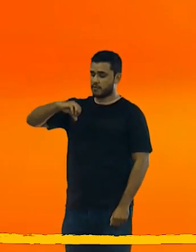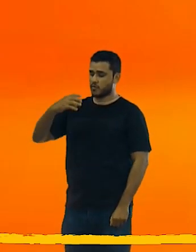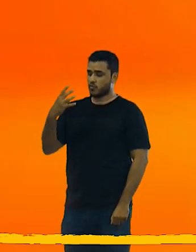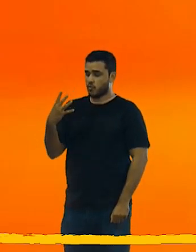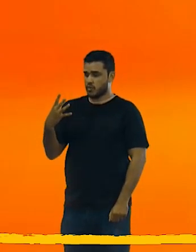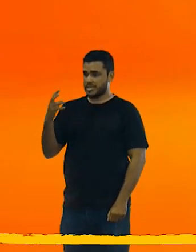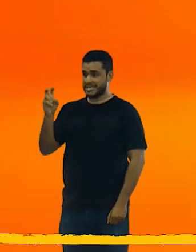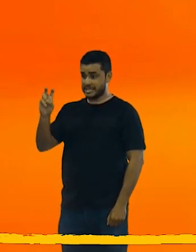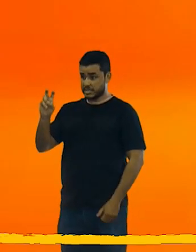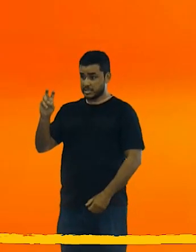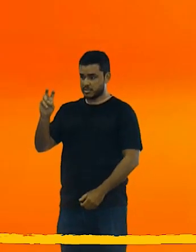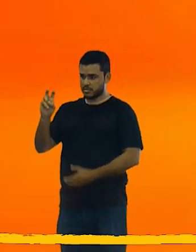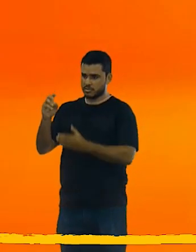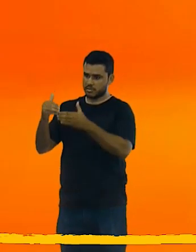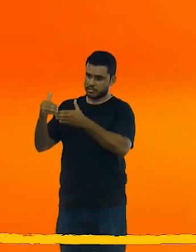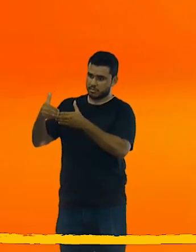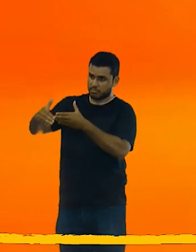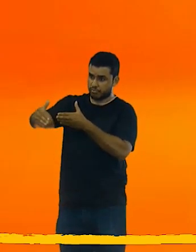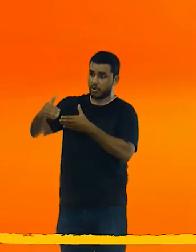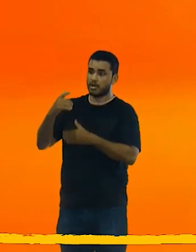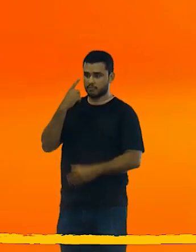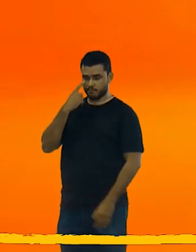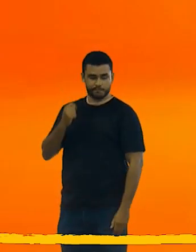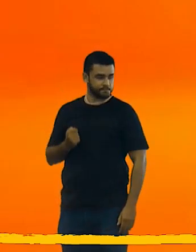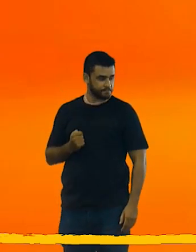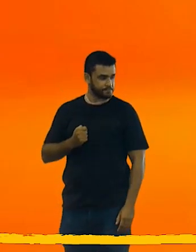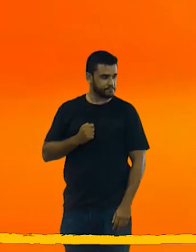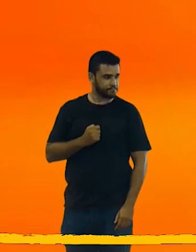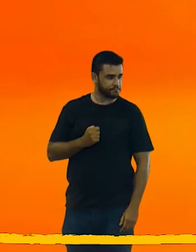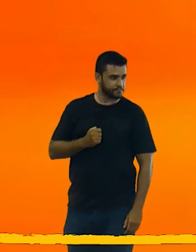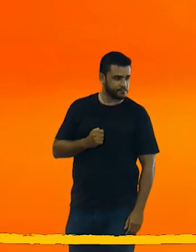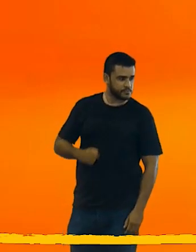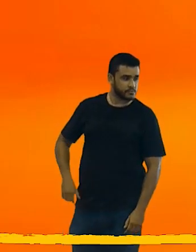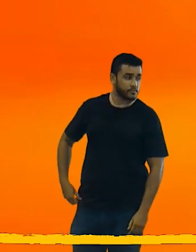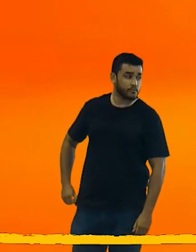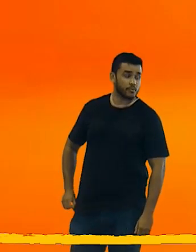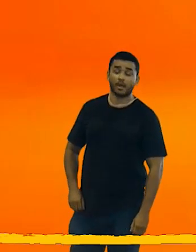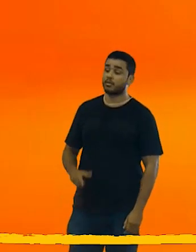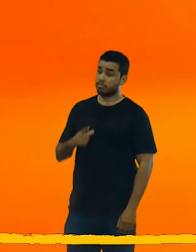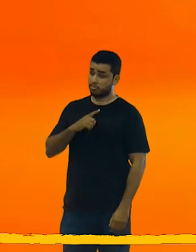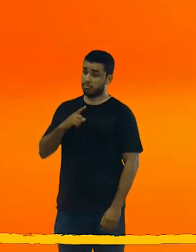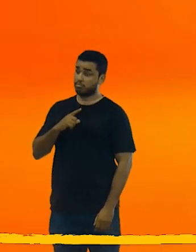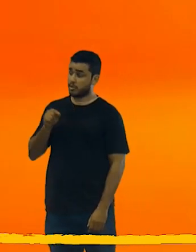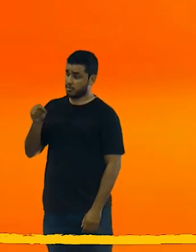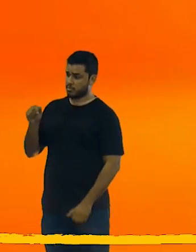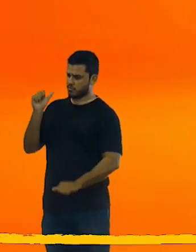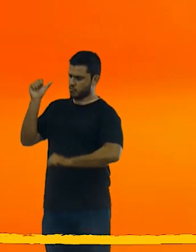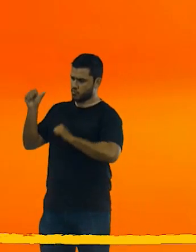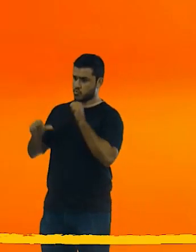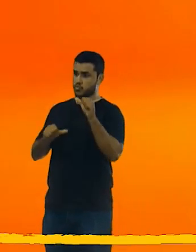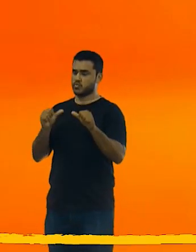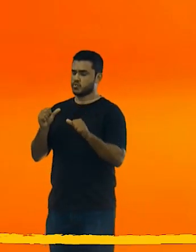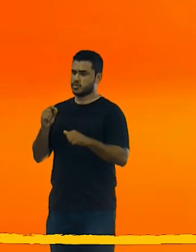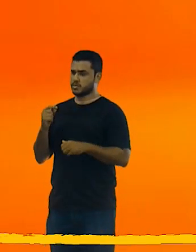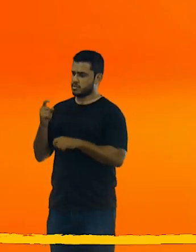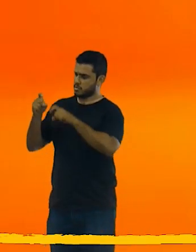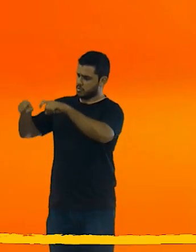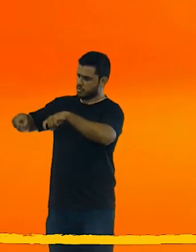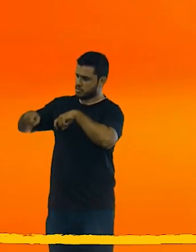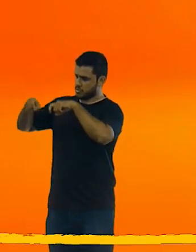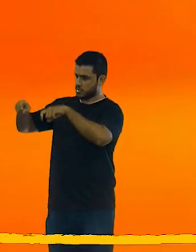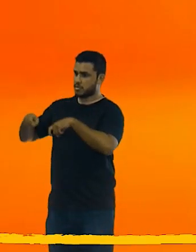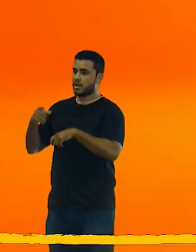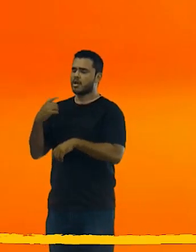1945, pós 45, tudo bem? Então a Revolução Verde, pós 45, Revolução Verde